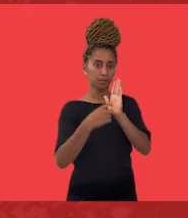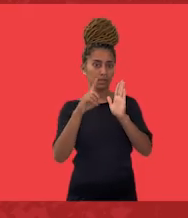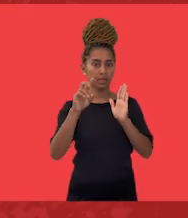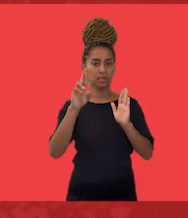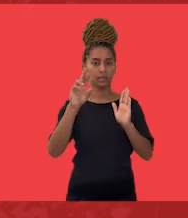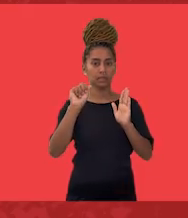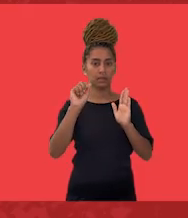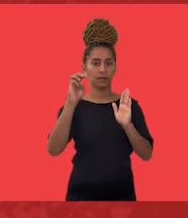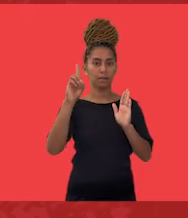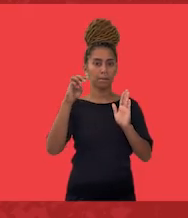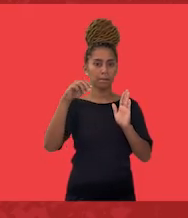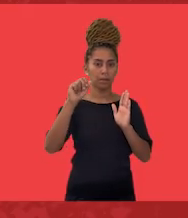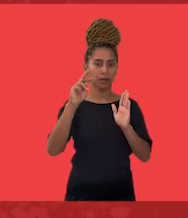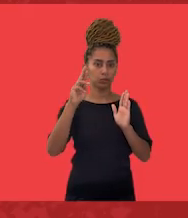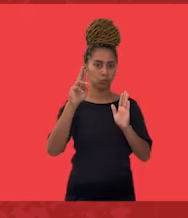e